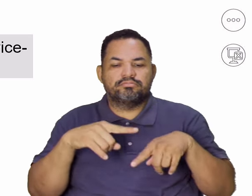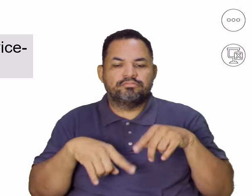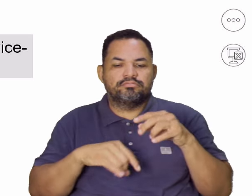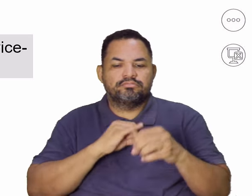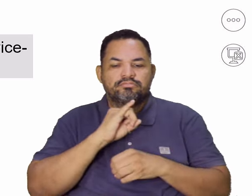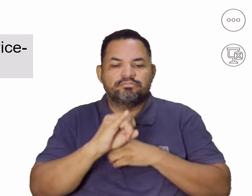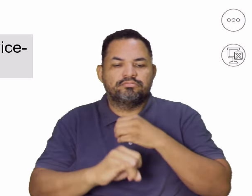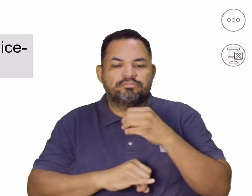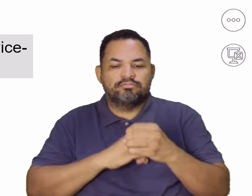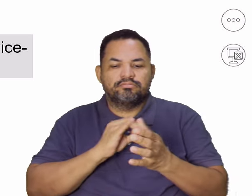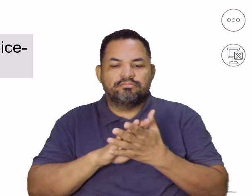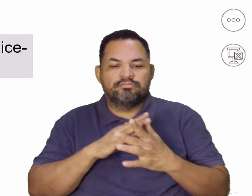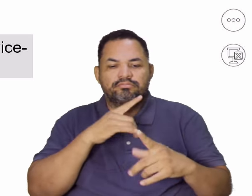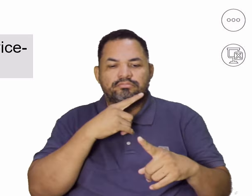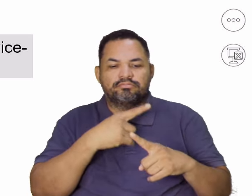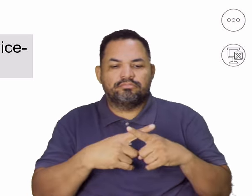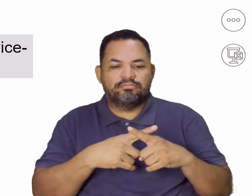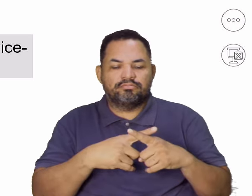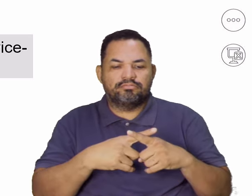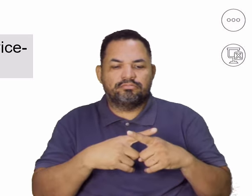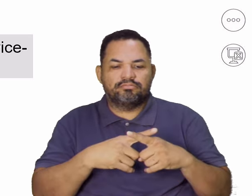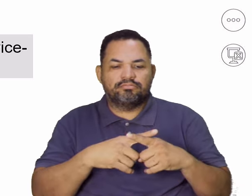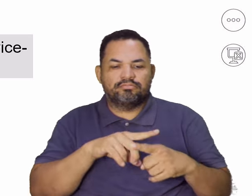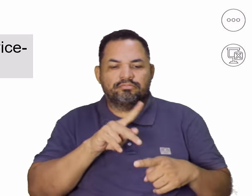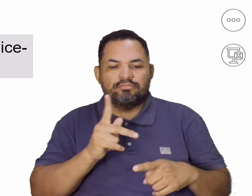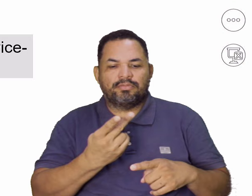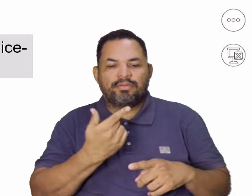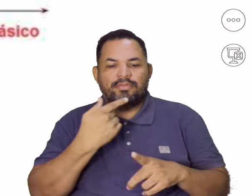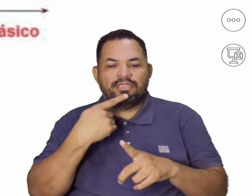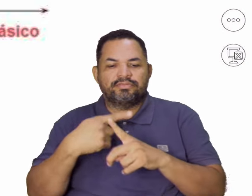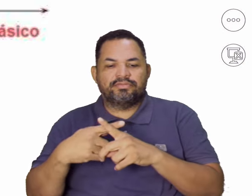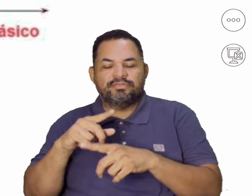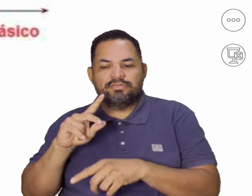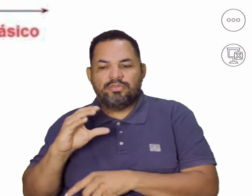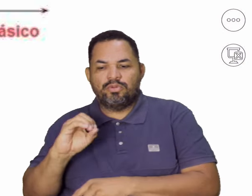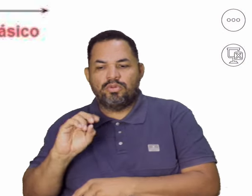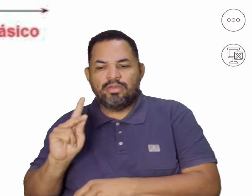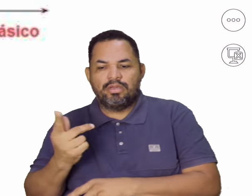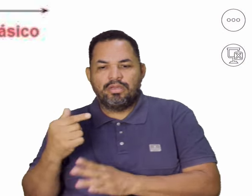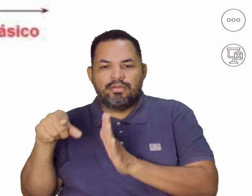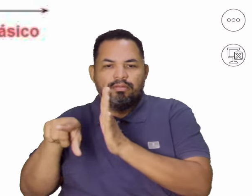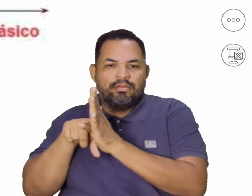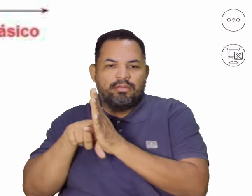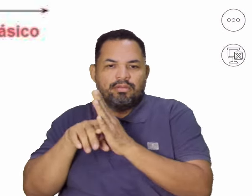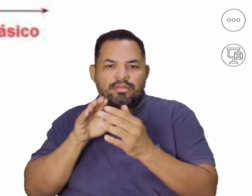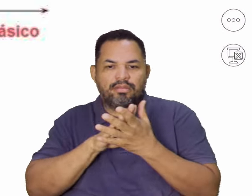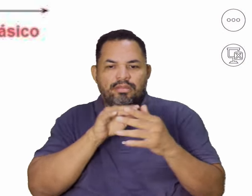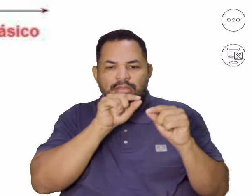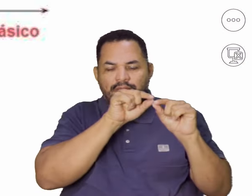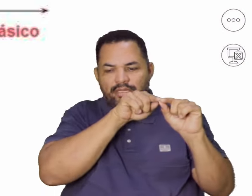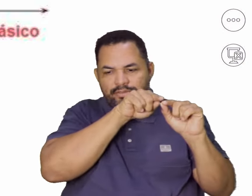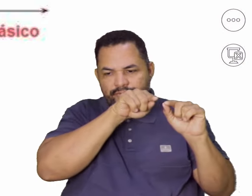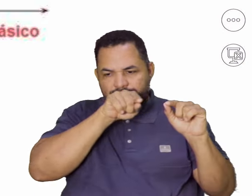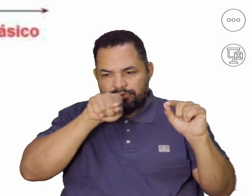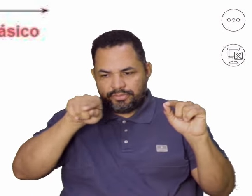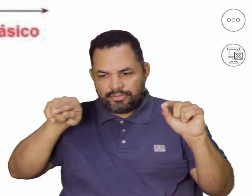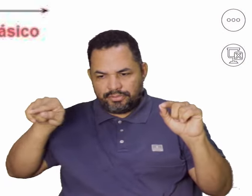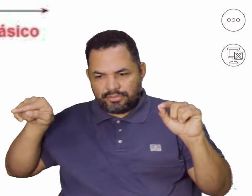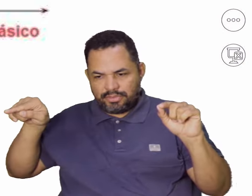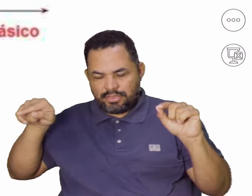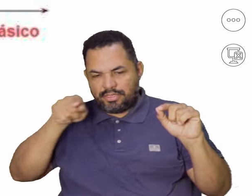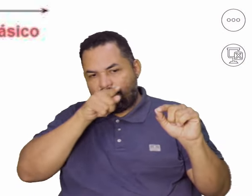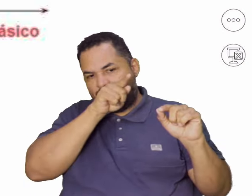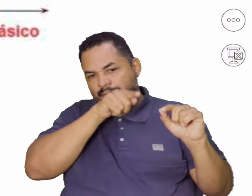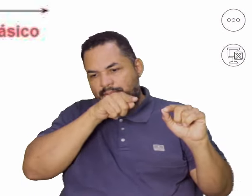água que é a multiplicação de o i h+ pelo oh Men a escala de PH é para mostrar para